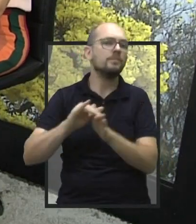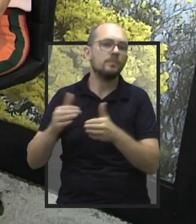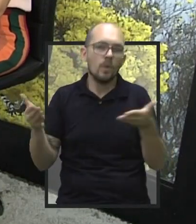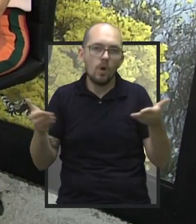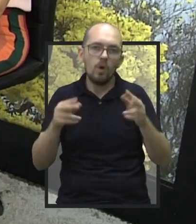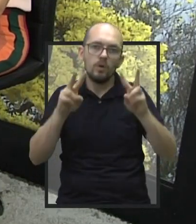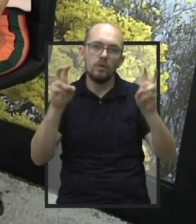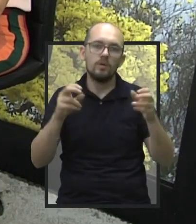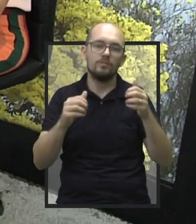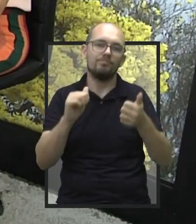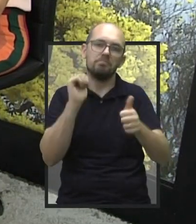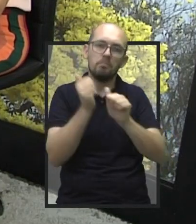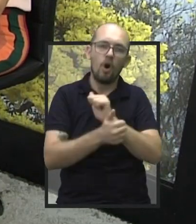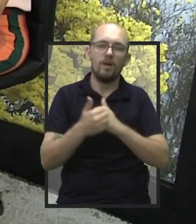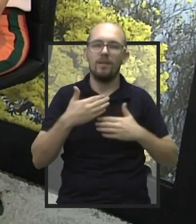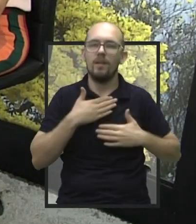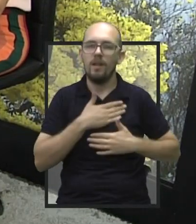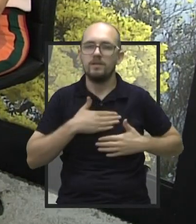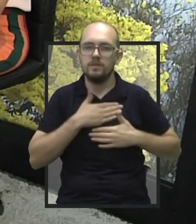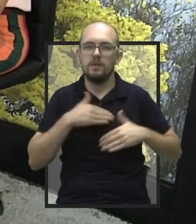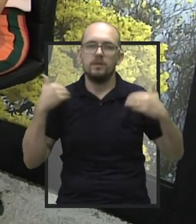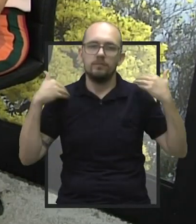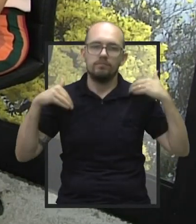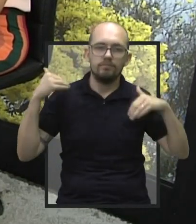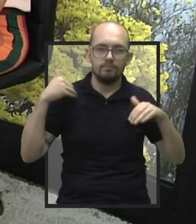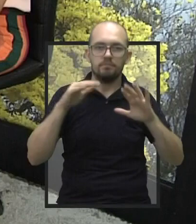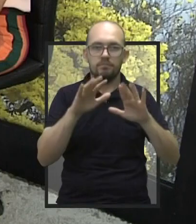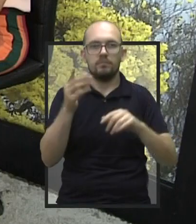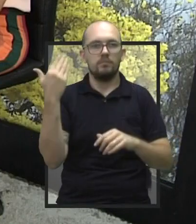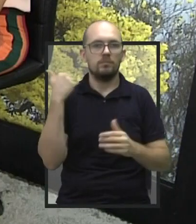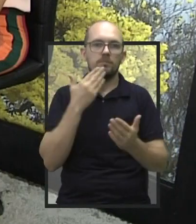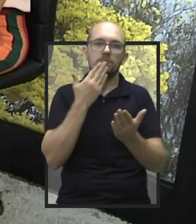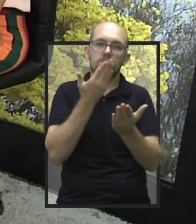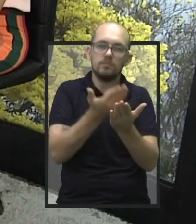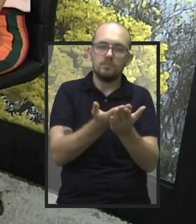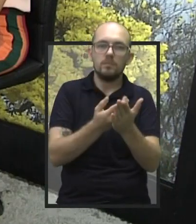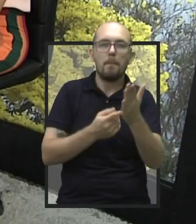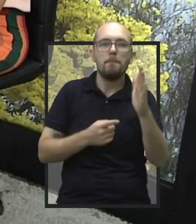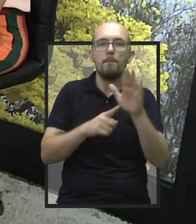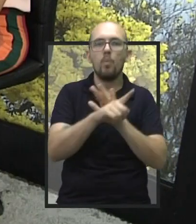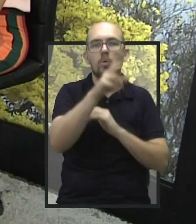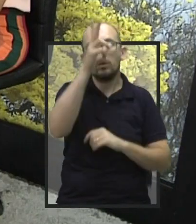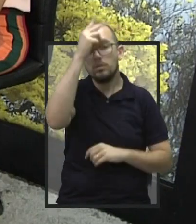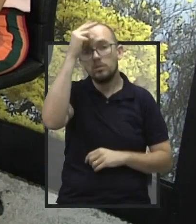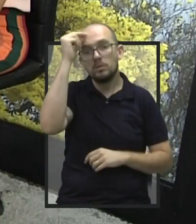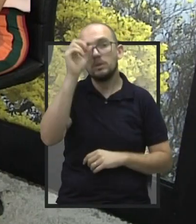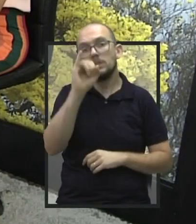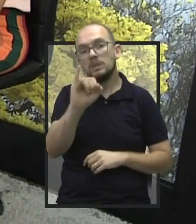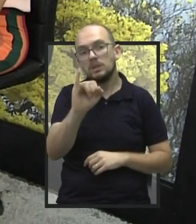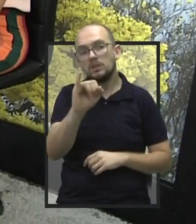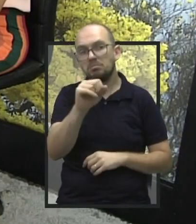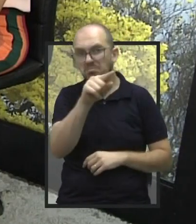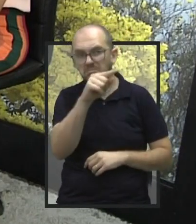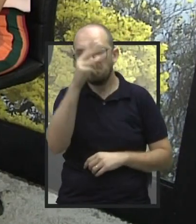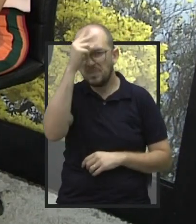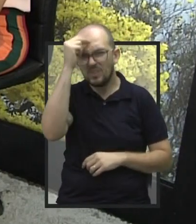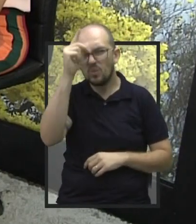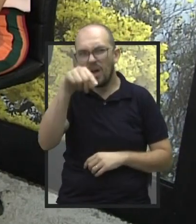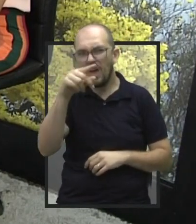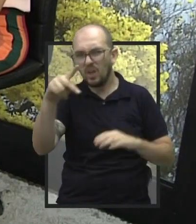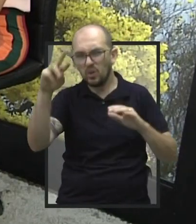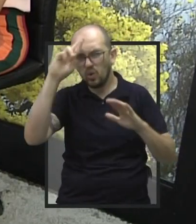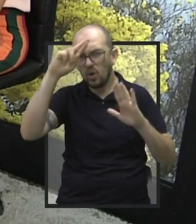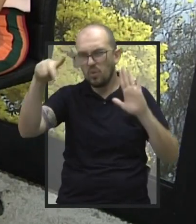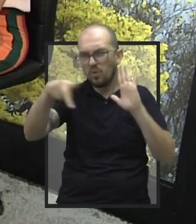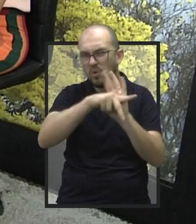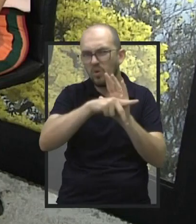lazer também, a senhora fez um requerimento questionando o Poder Executivo se a Prefeitura é detentora da área do cartódromo